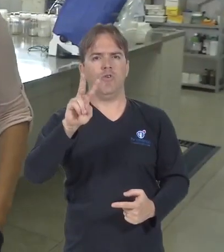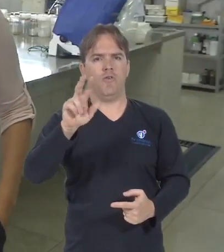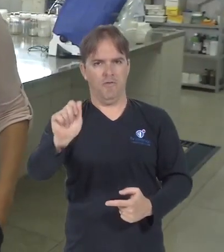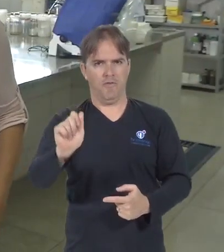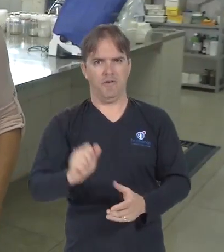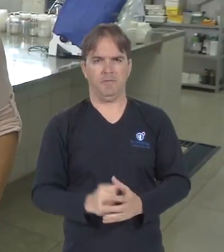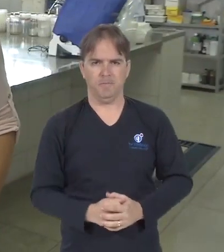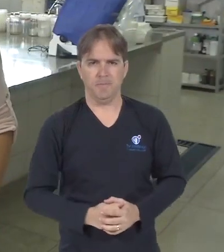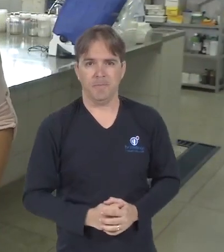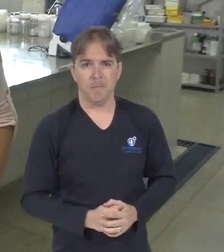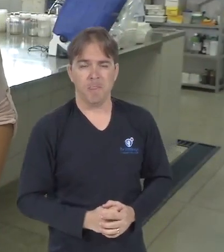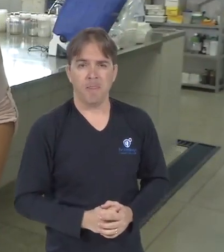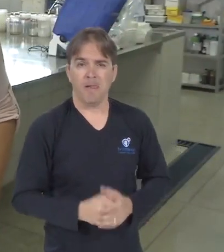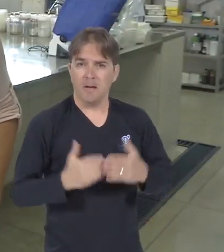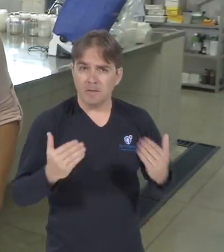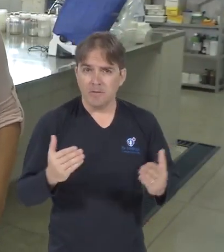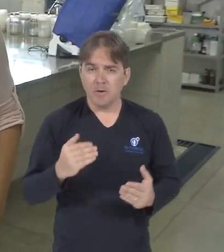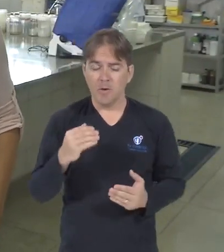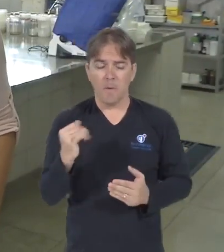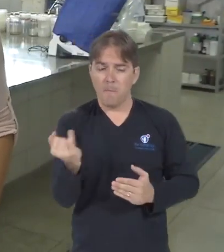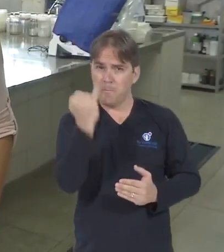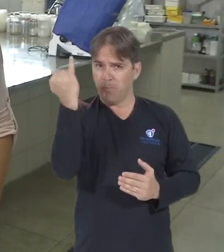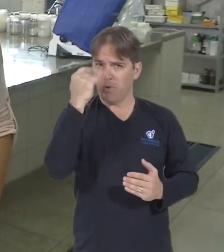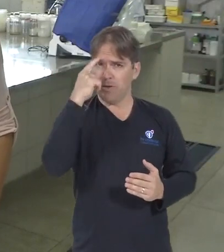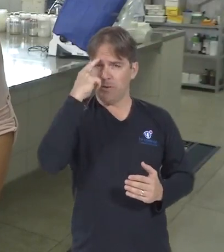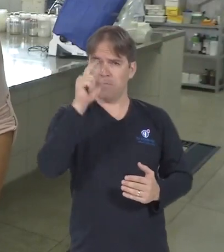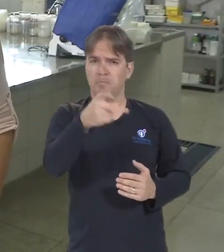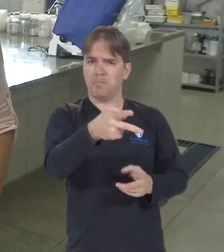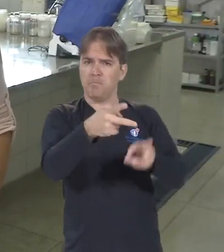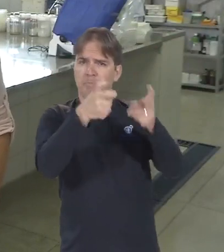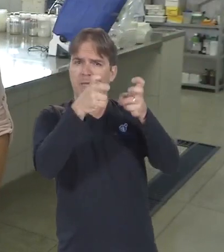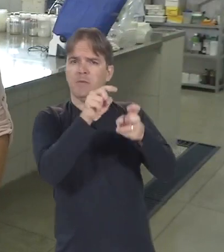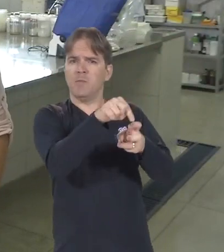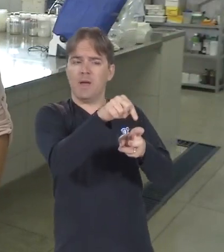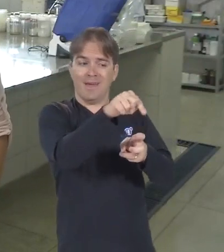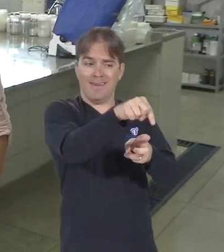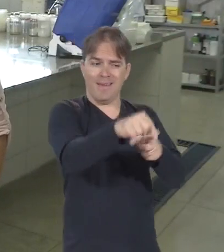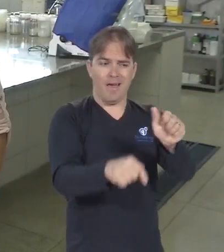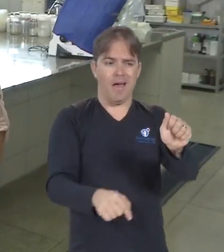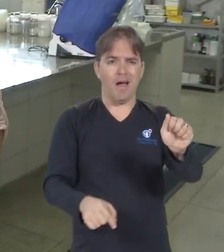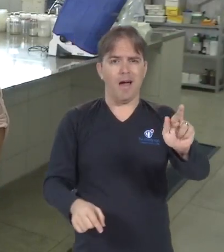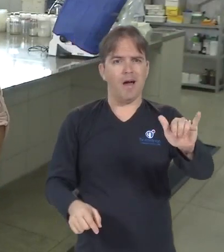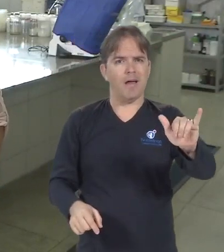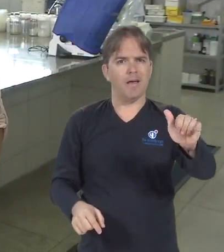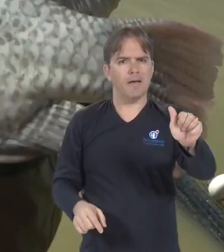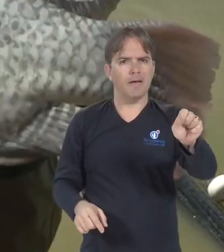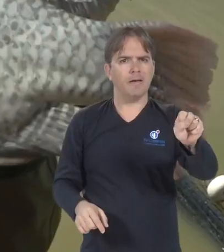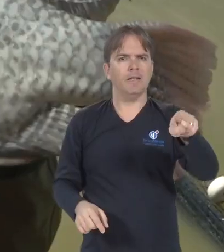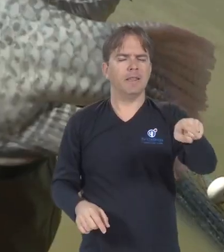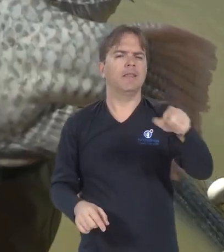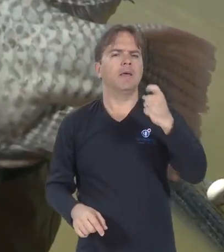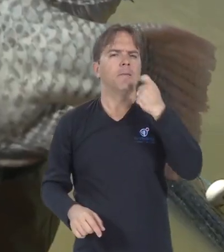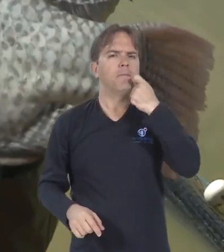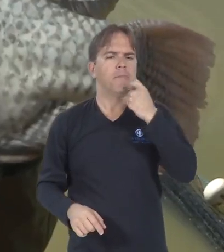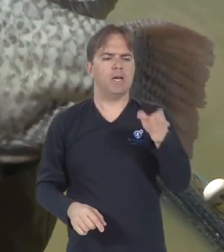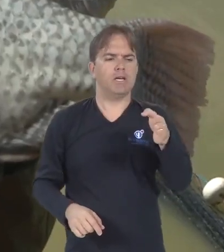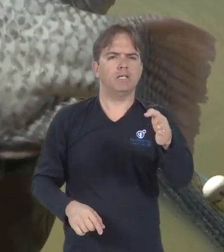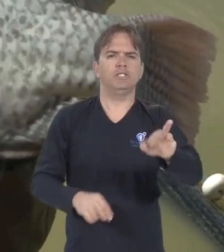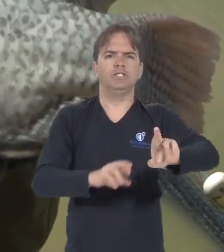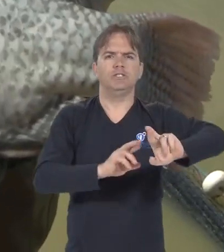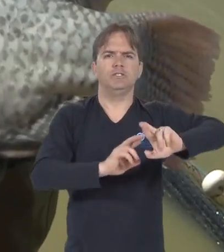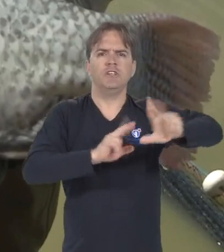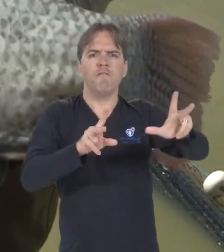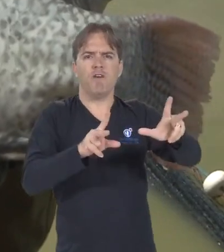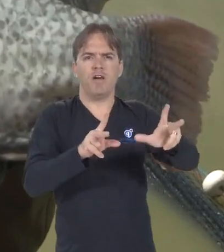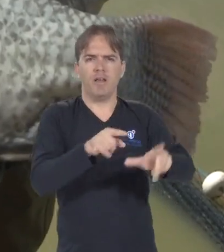Cabe a gente ressaltar que no reservatório Areias a gente tem registro de espécies exóticas, exemplo